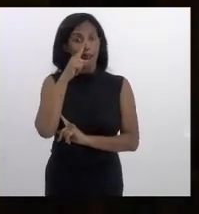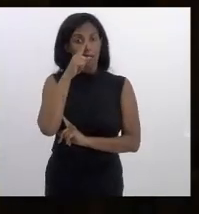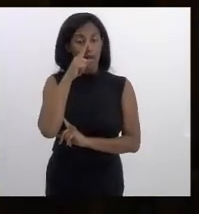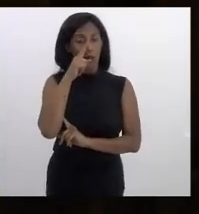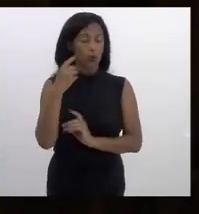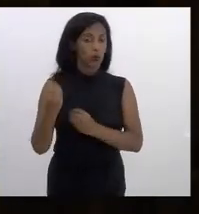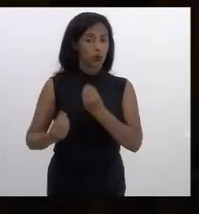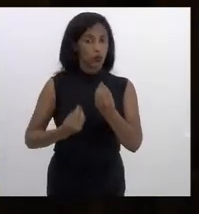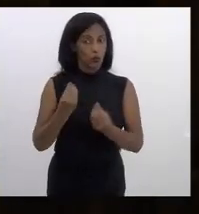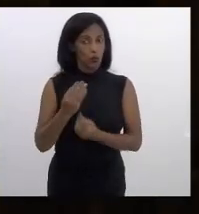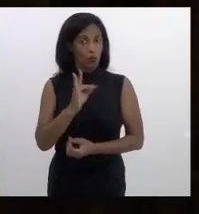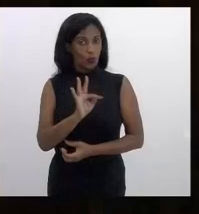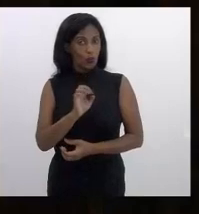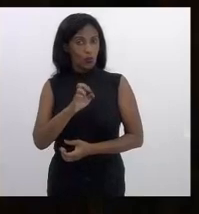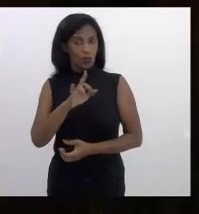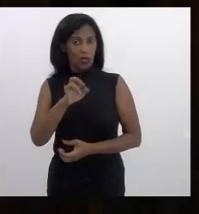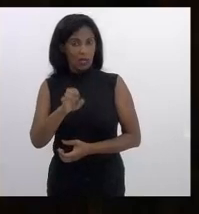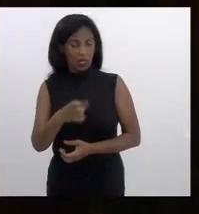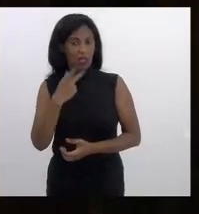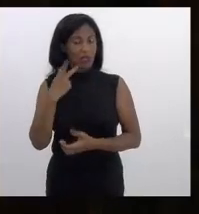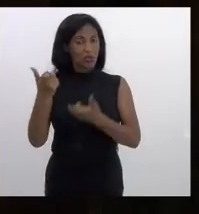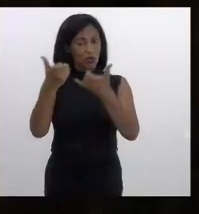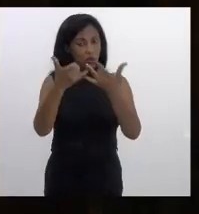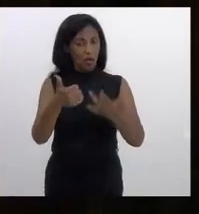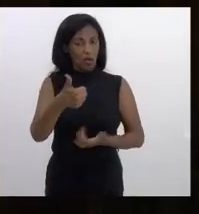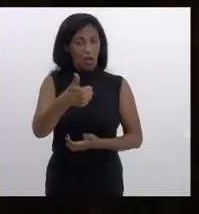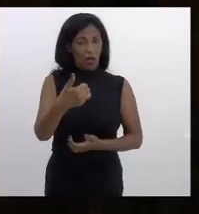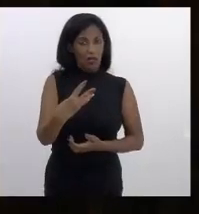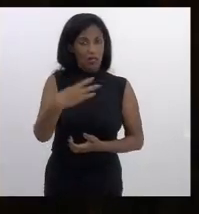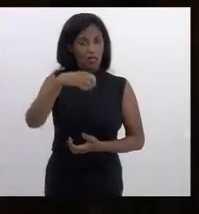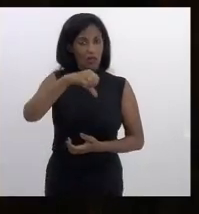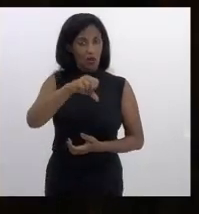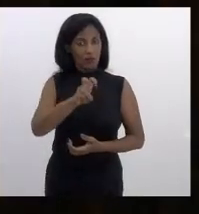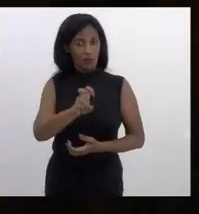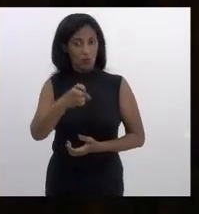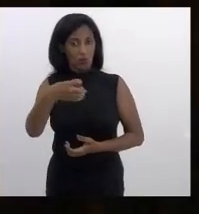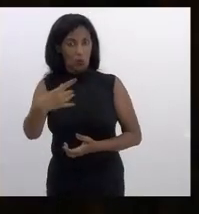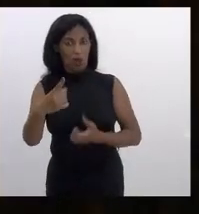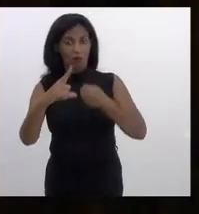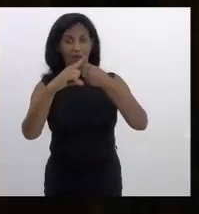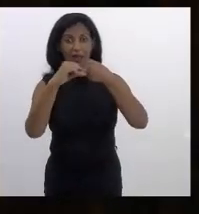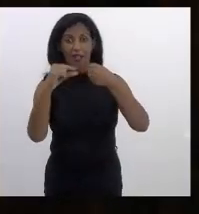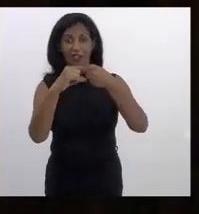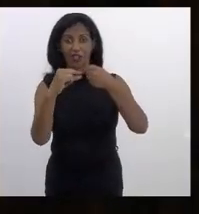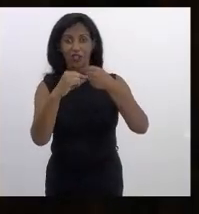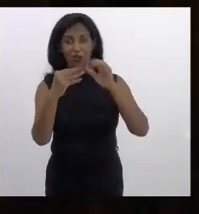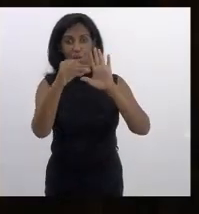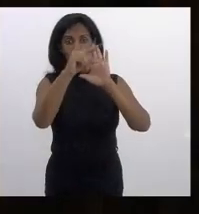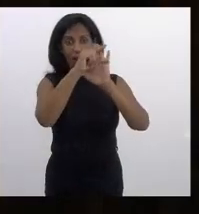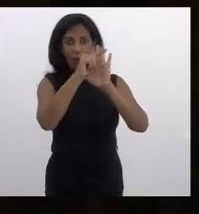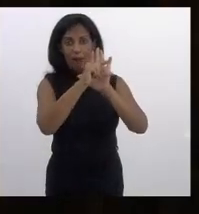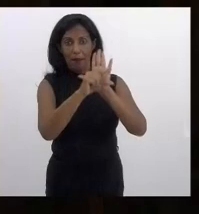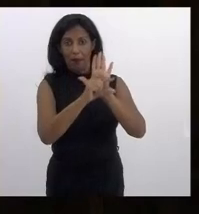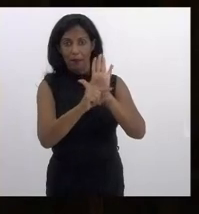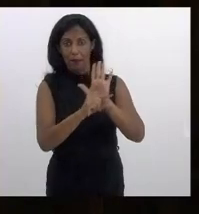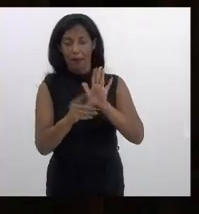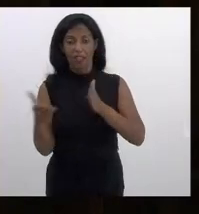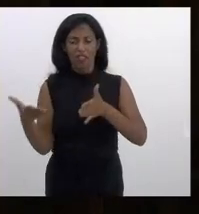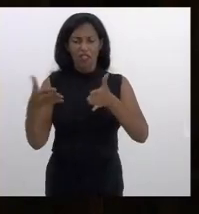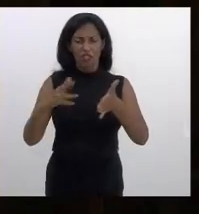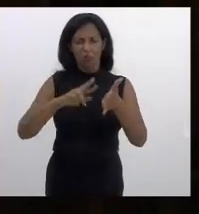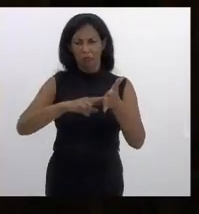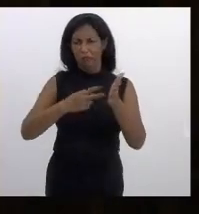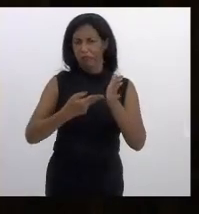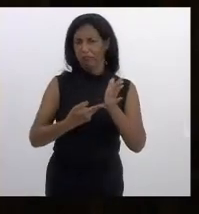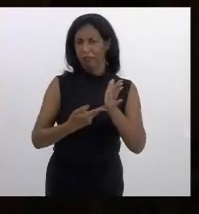como Tenente Nilton da Silva disse à 13954 ela tem artigos que aqui chegaram de